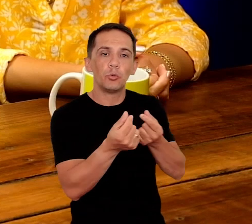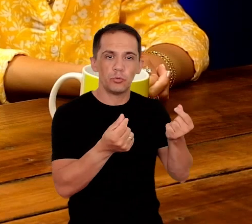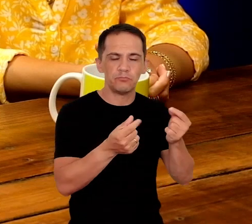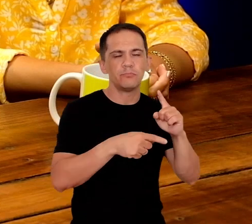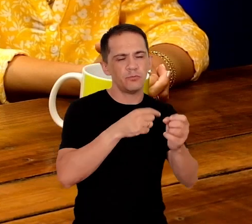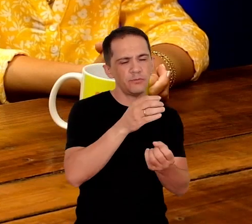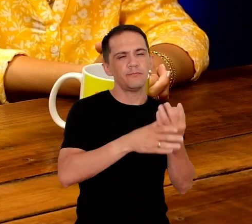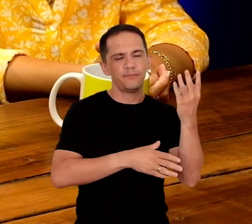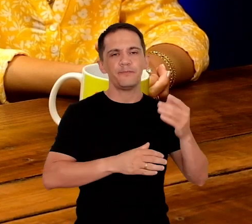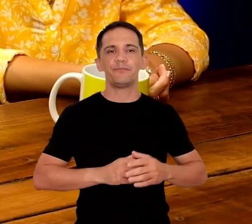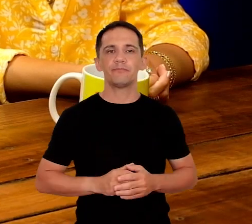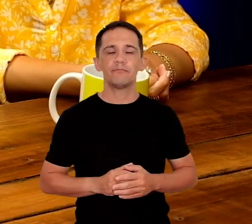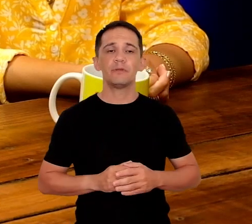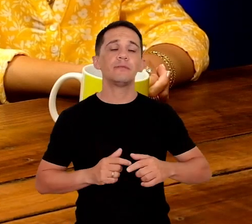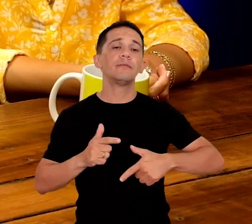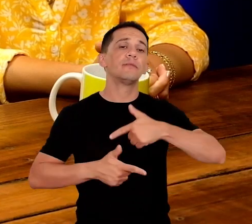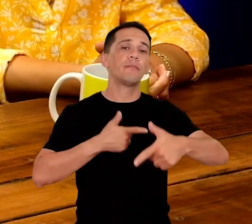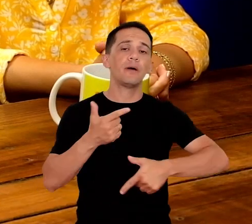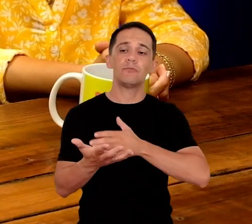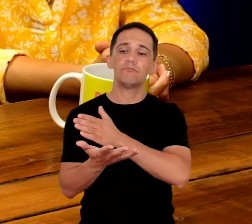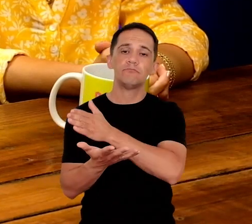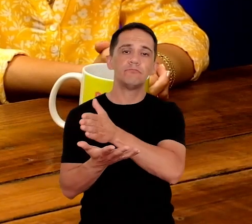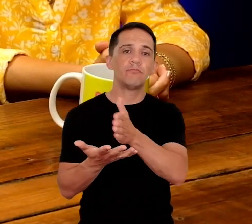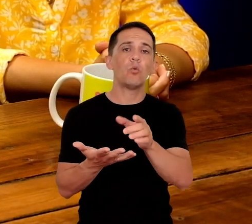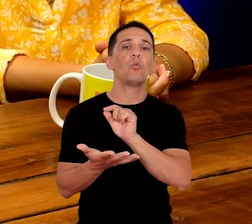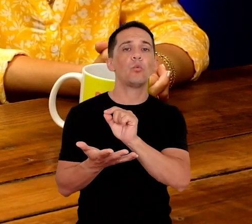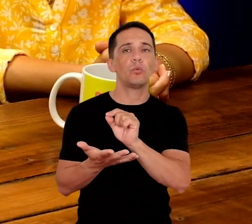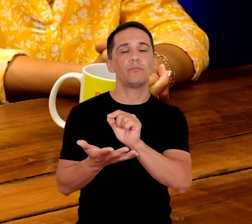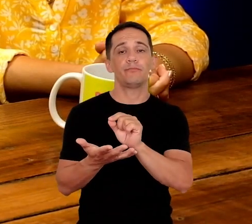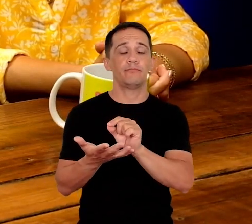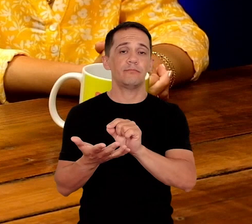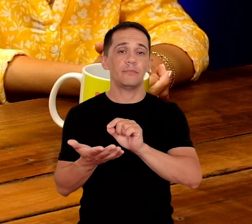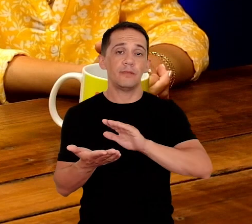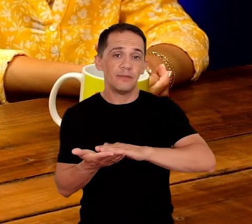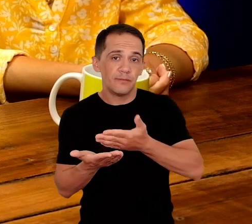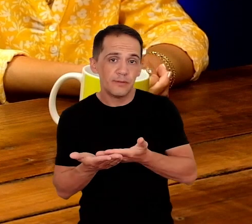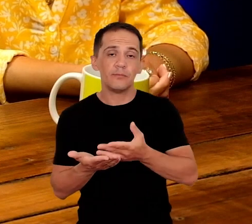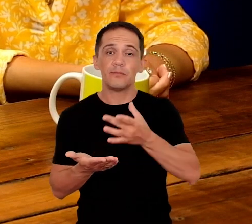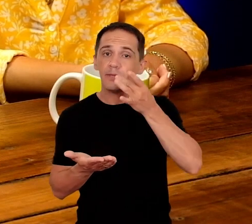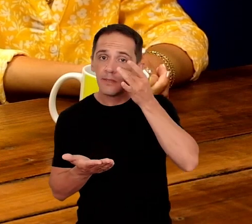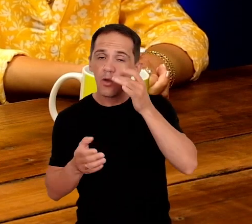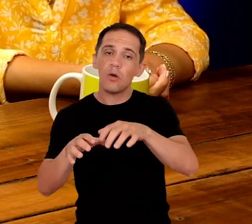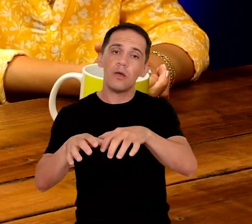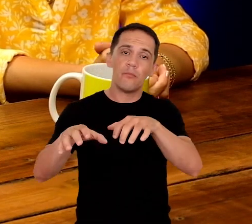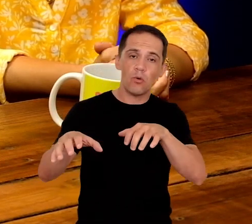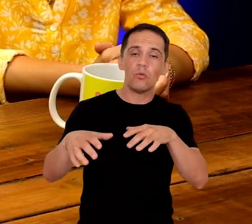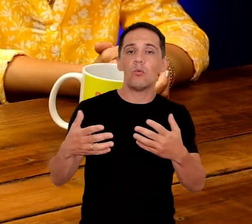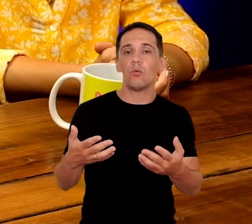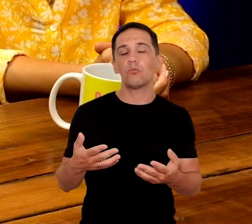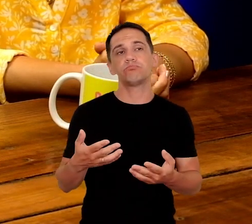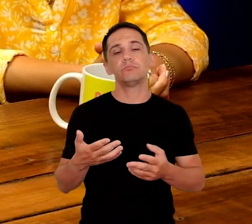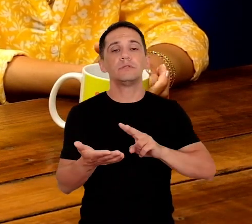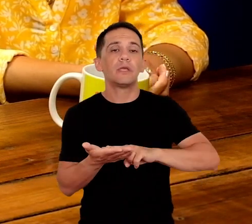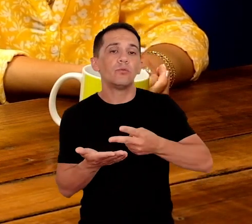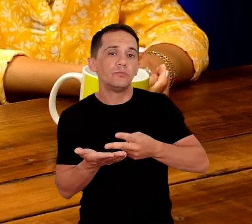quê? Interpretação presencial, remoto, né? Ou tradução mesmo, quando a gente recebe um material, às vezes a empresa